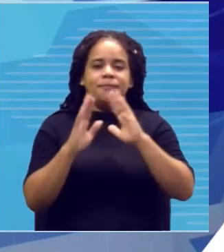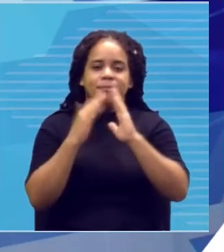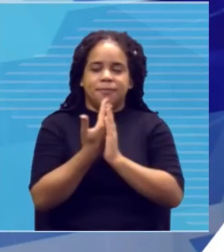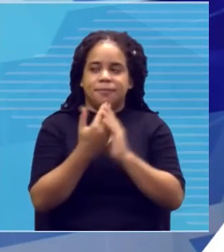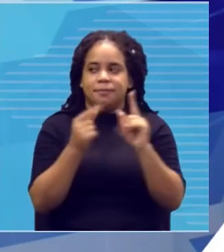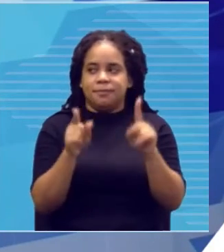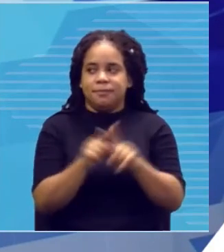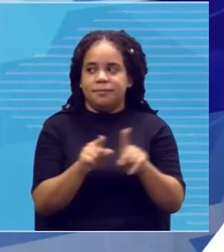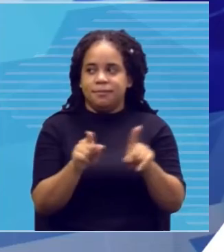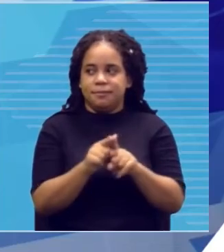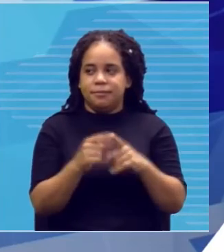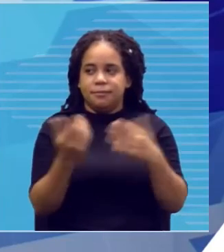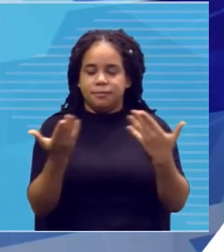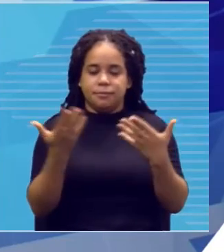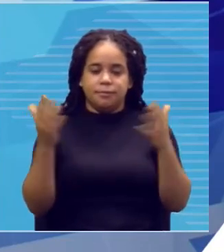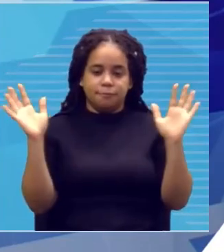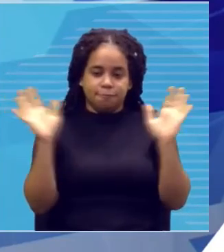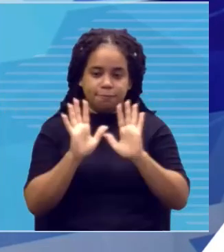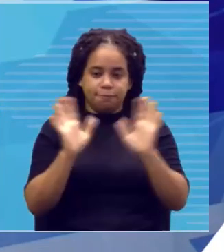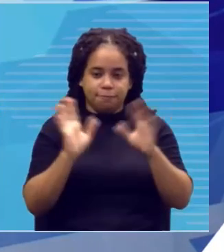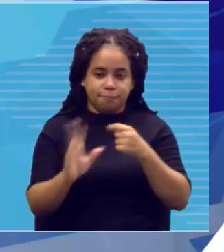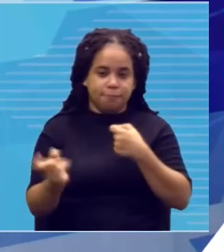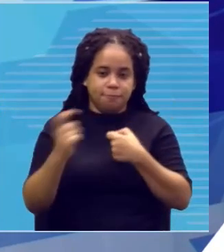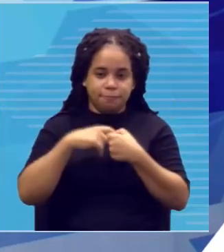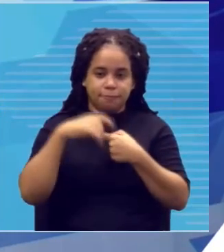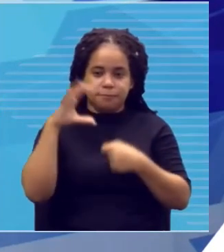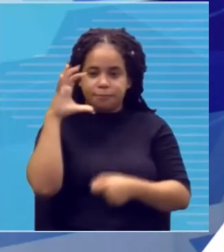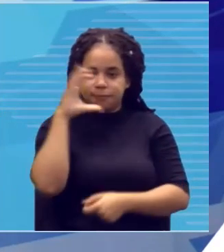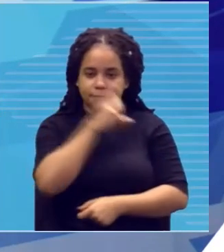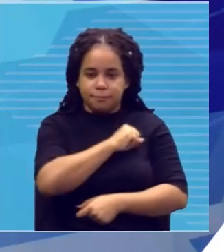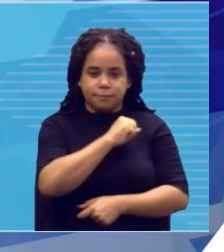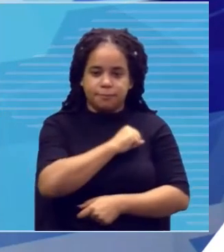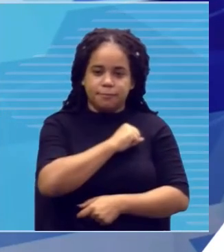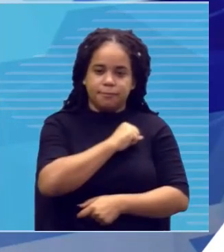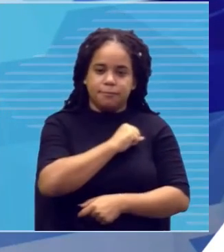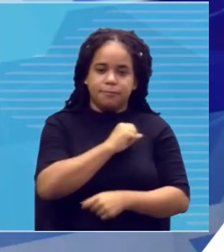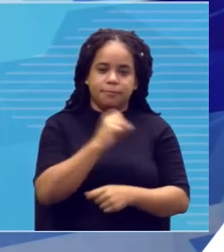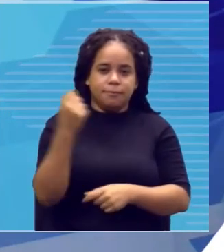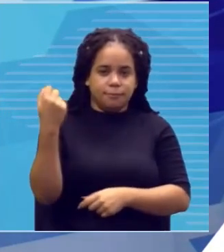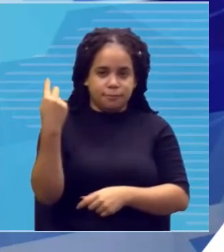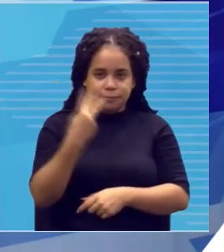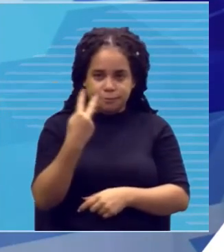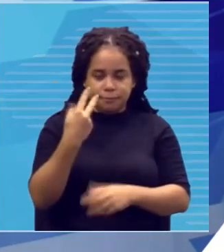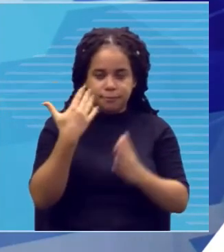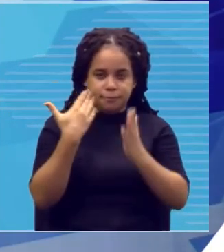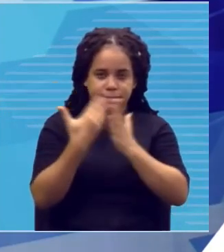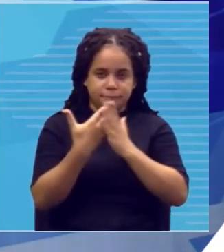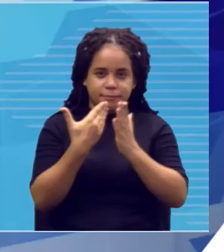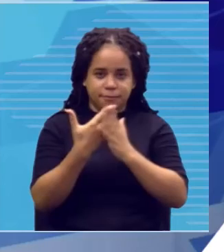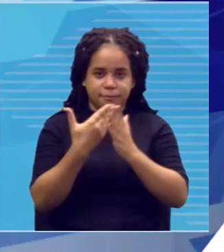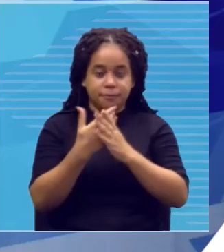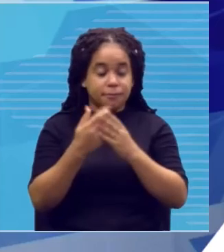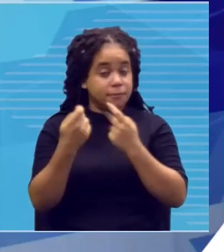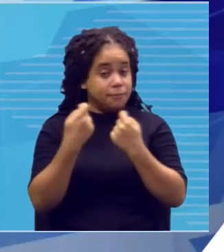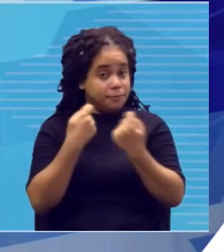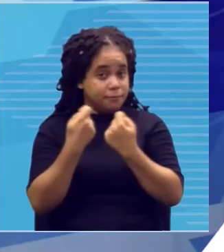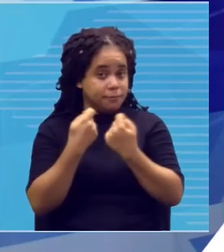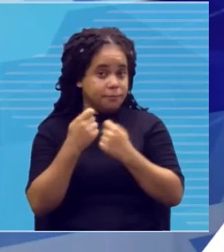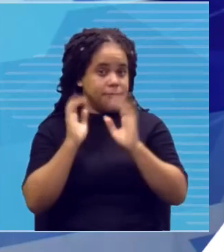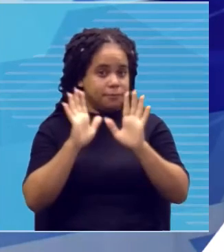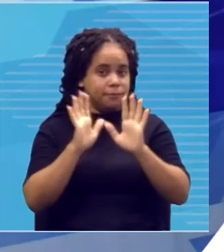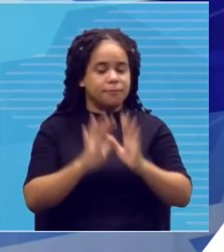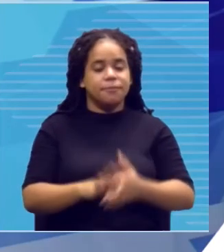é aqui eu me despeço porque a gente volta já já para nossa segunda aula Aguenta aí